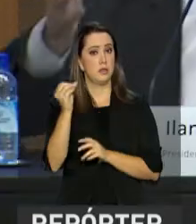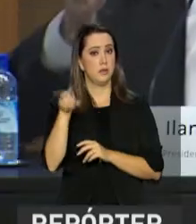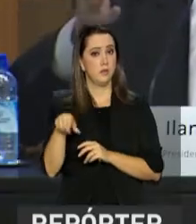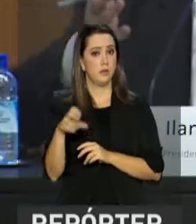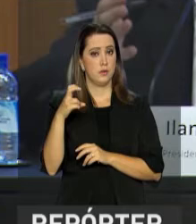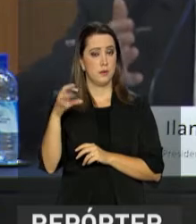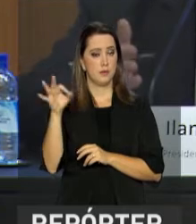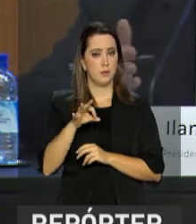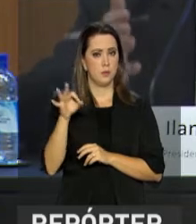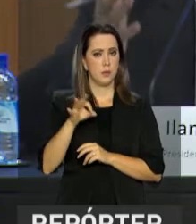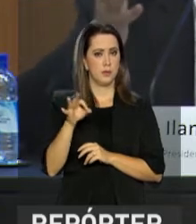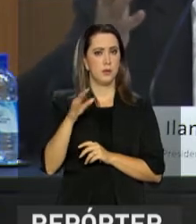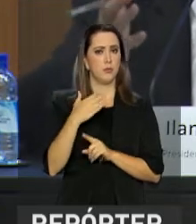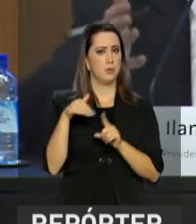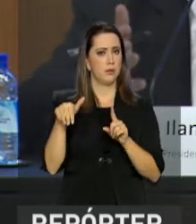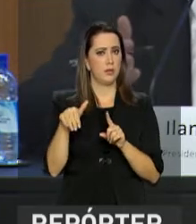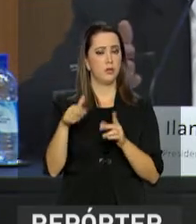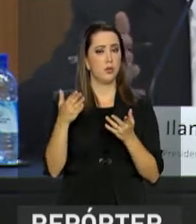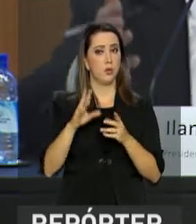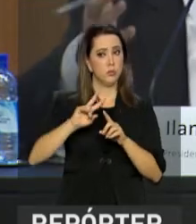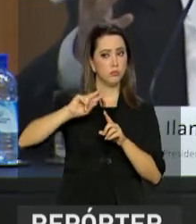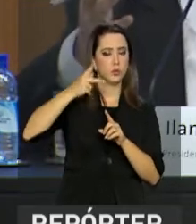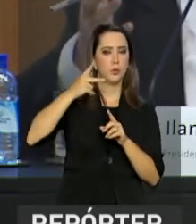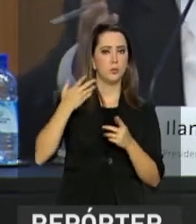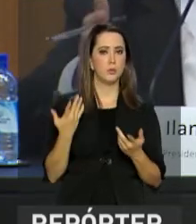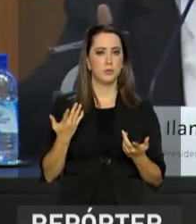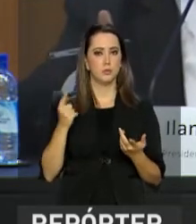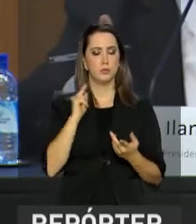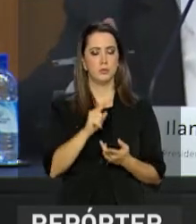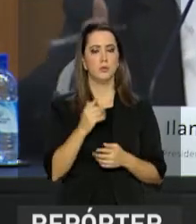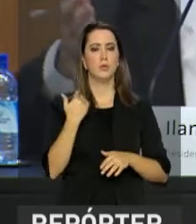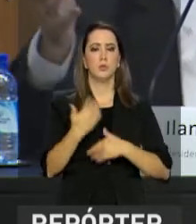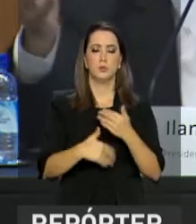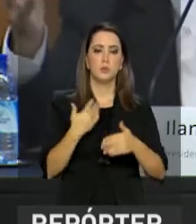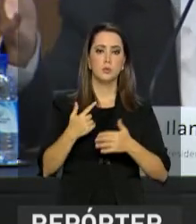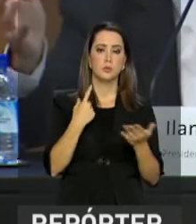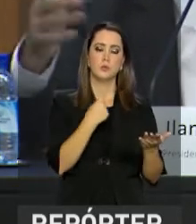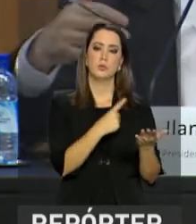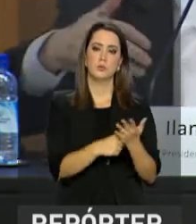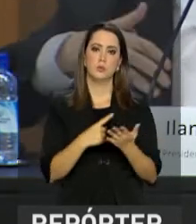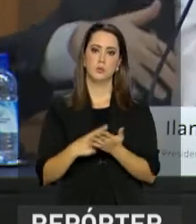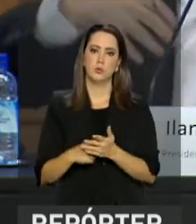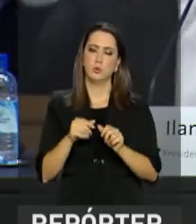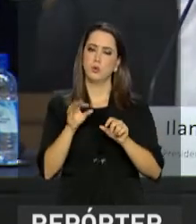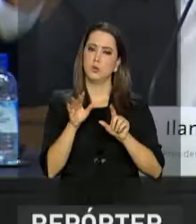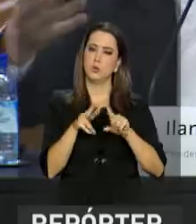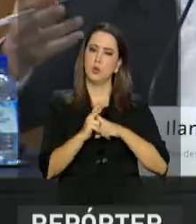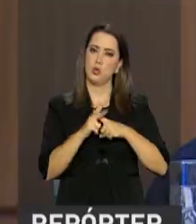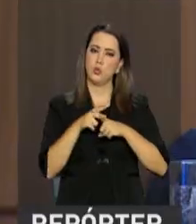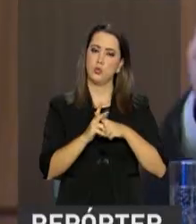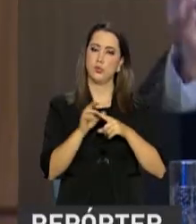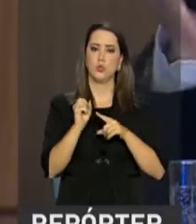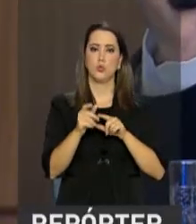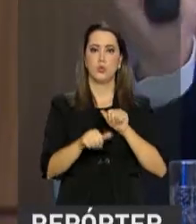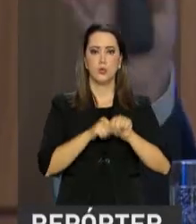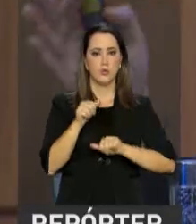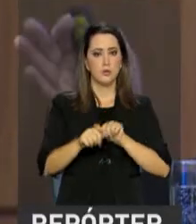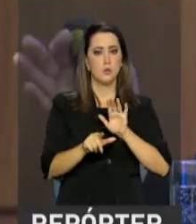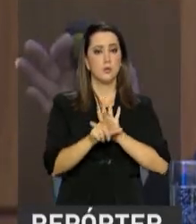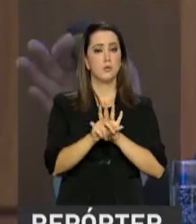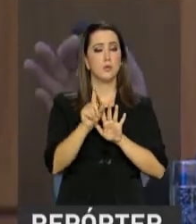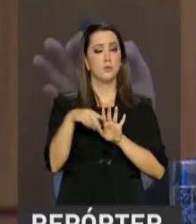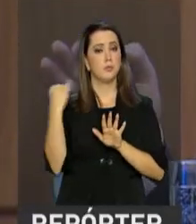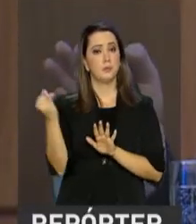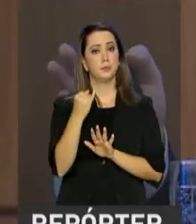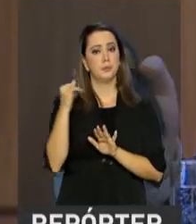anteriormente. Ilan Goldfein afirmou ainda que a continuidade da agenda de ajustes e reformas é